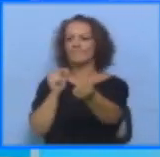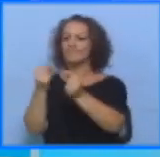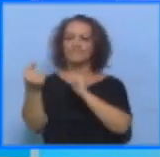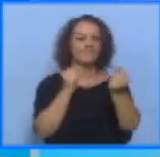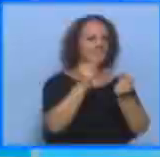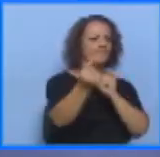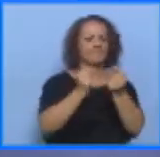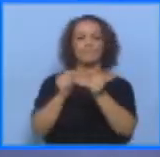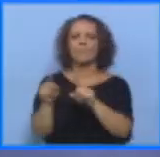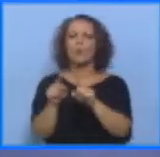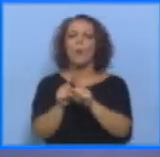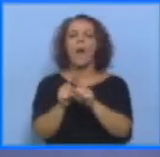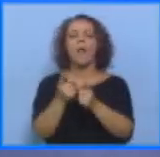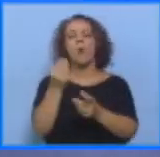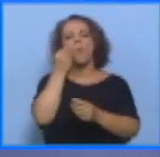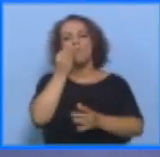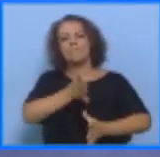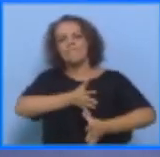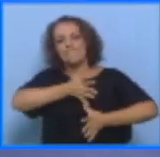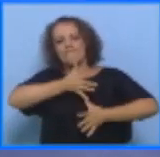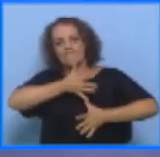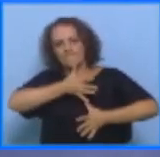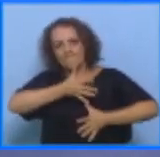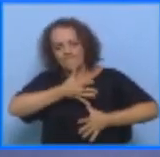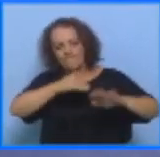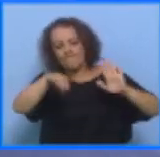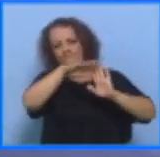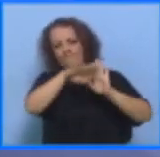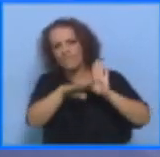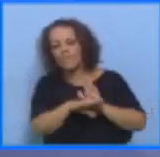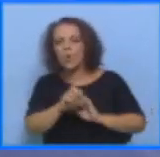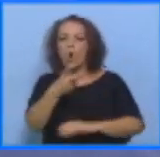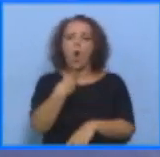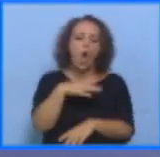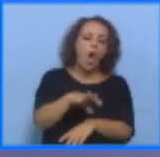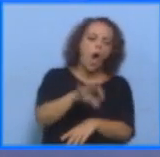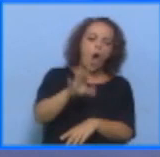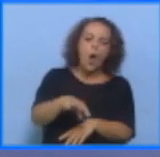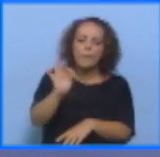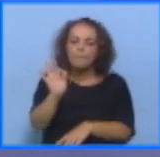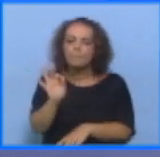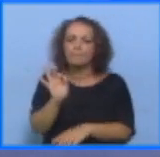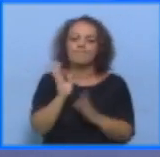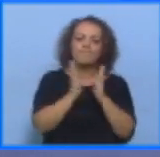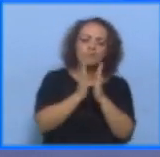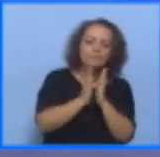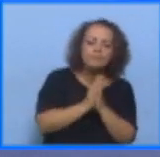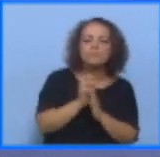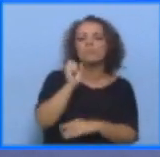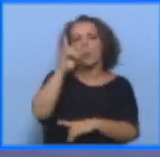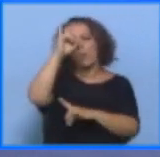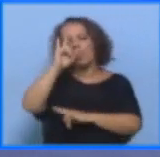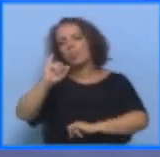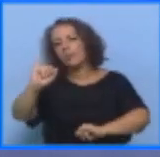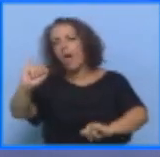em termos mais doutrinais ou de opções pastorais, de ideias teológicas,